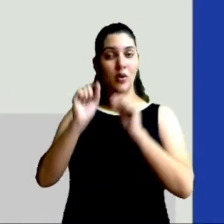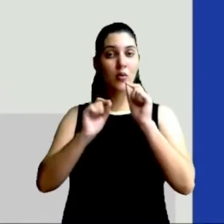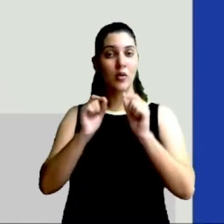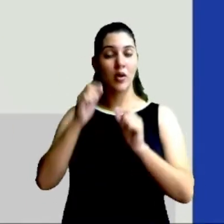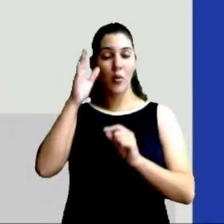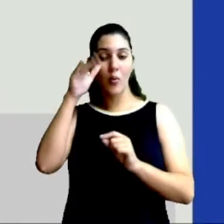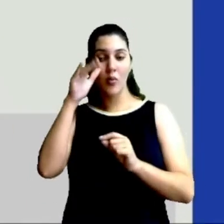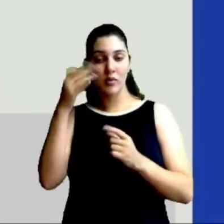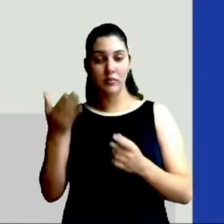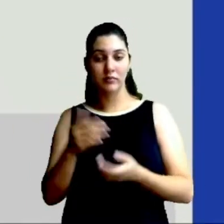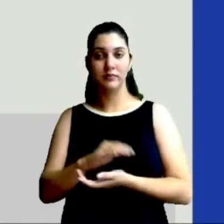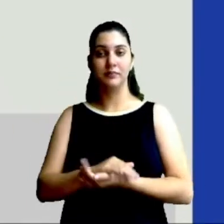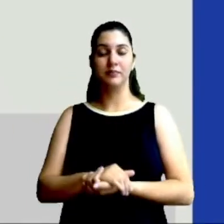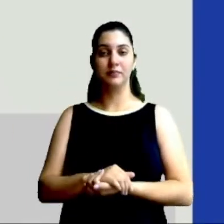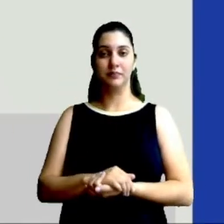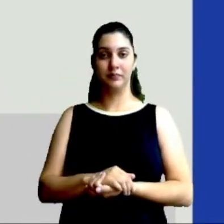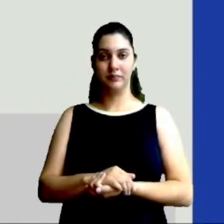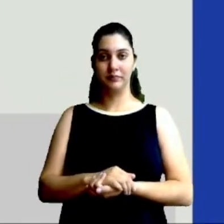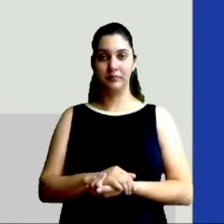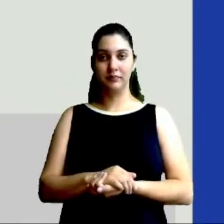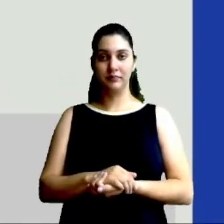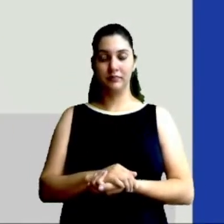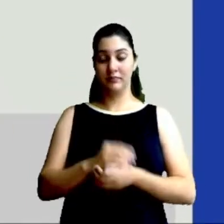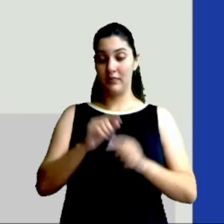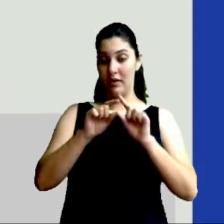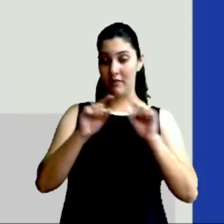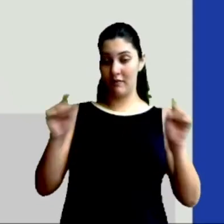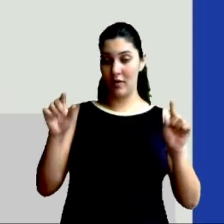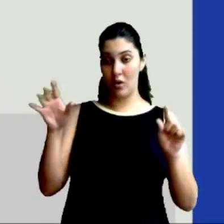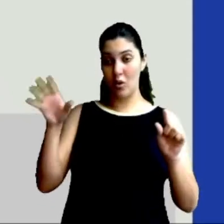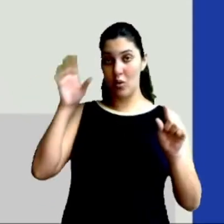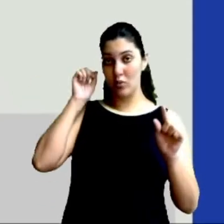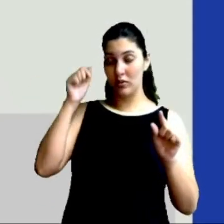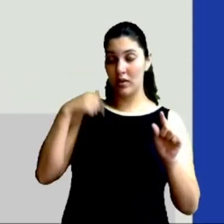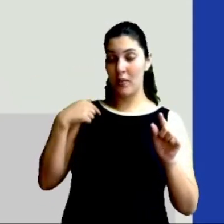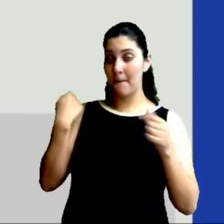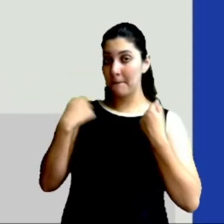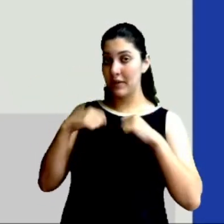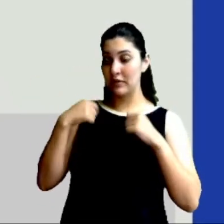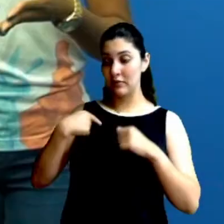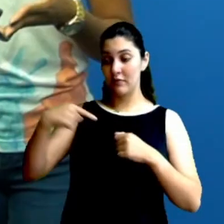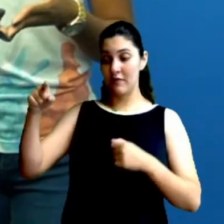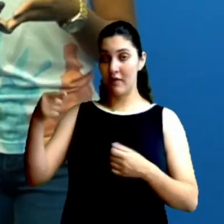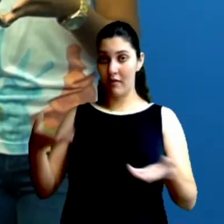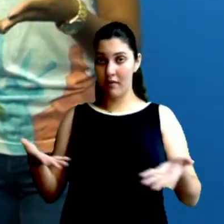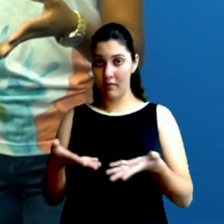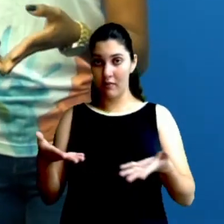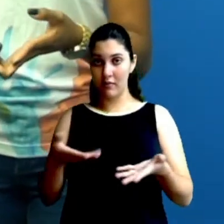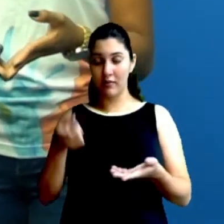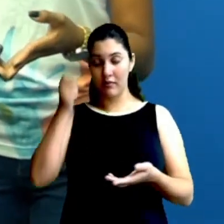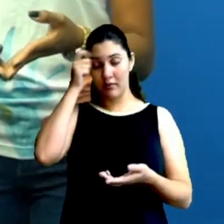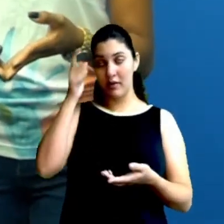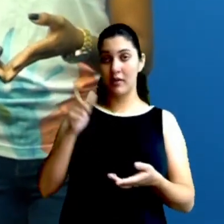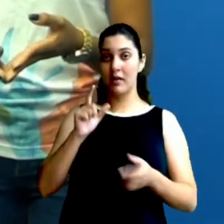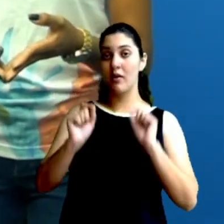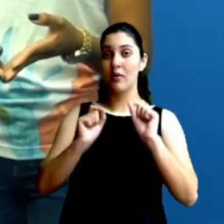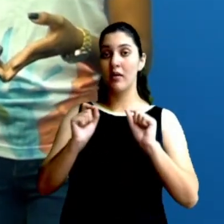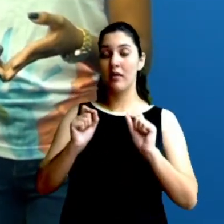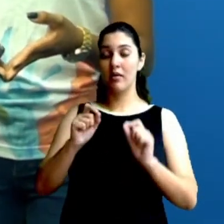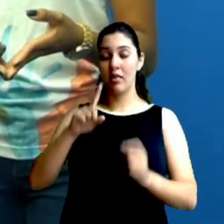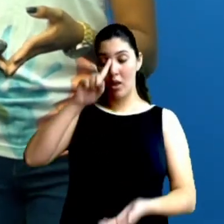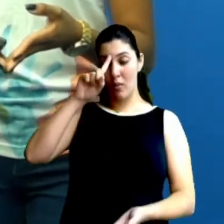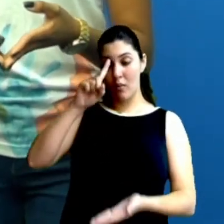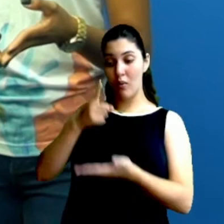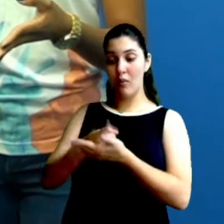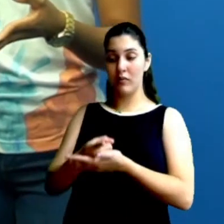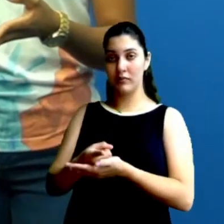curiosidade. I need you go now, eu preciso que você vá agora. A ideia aí, ó, é de que dá uma ordem,